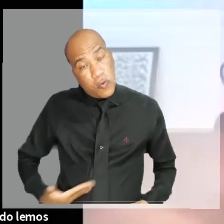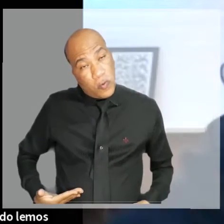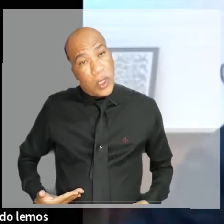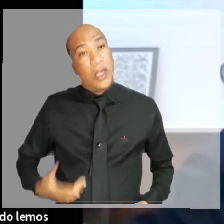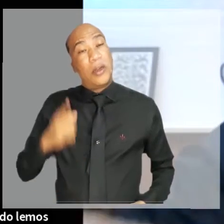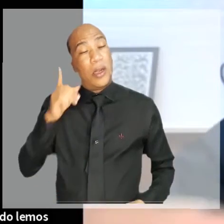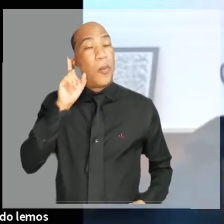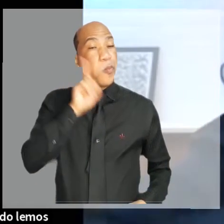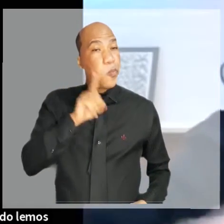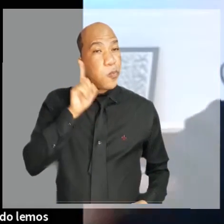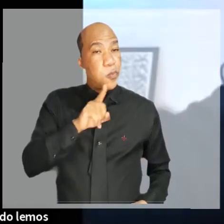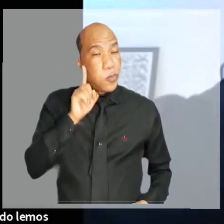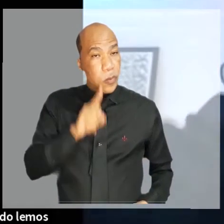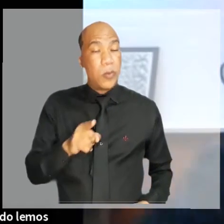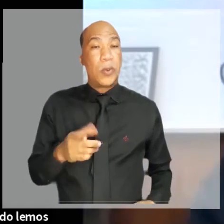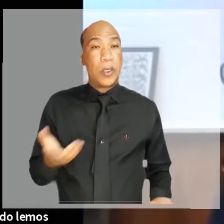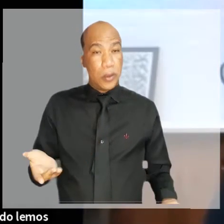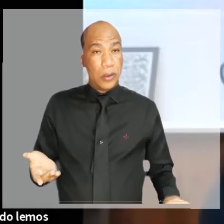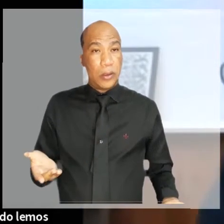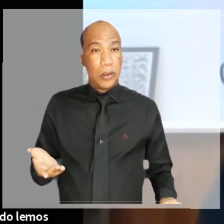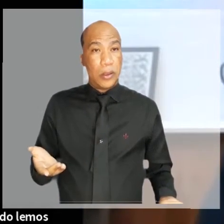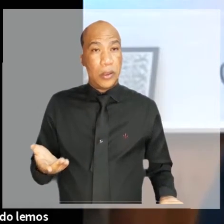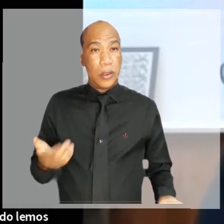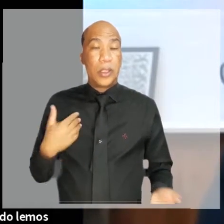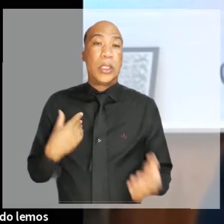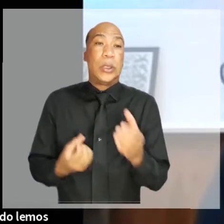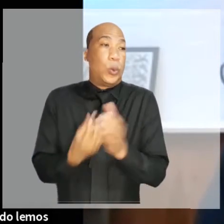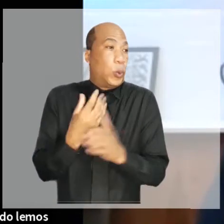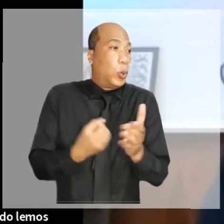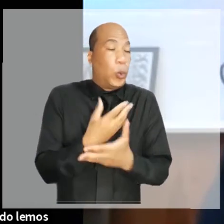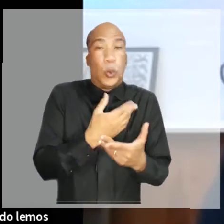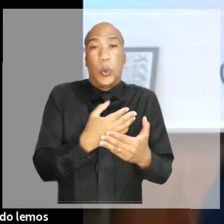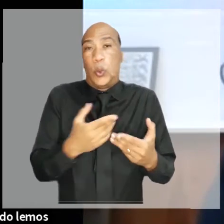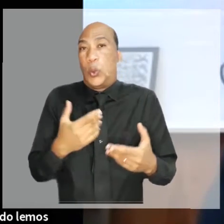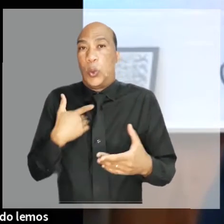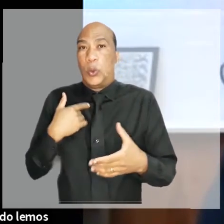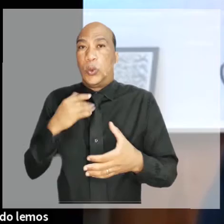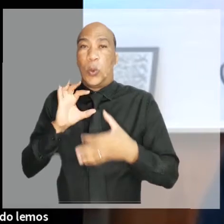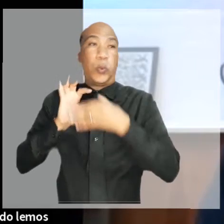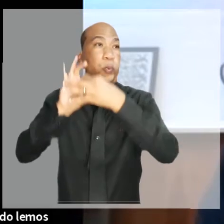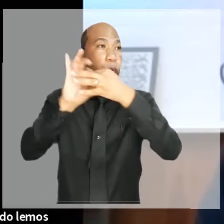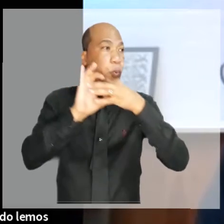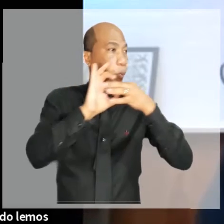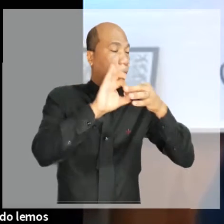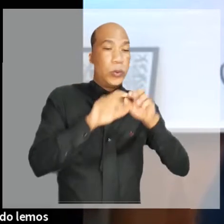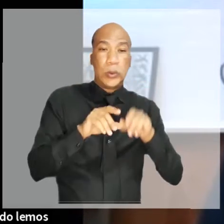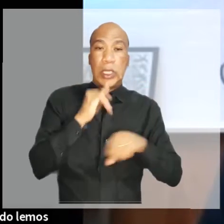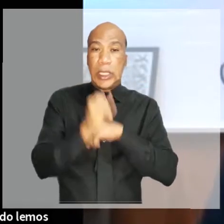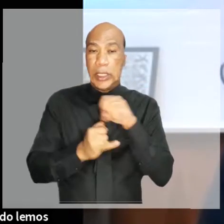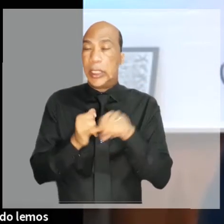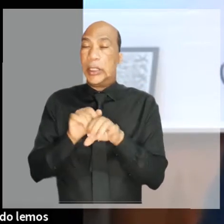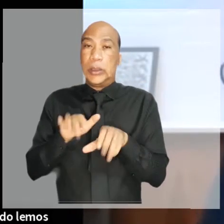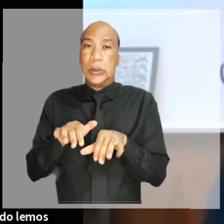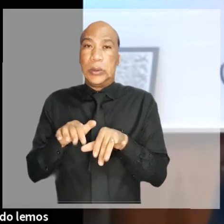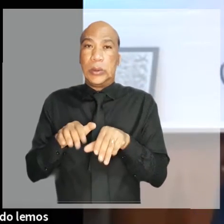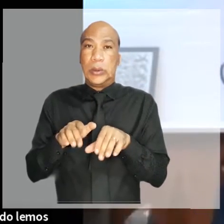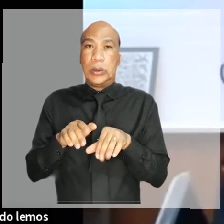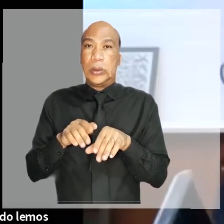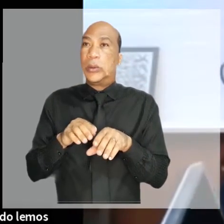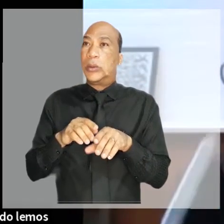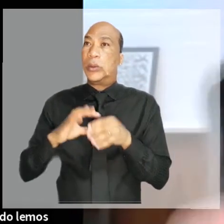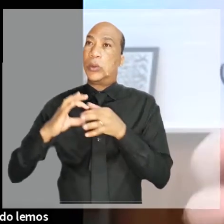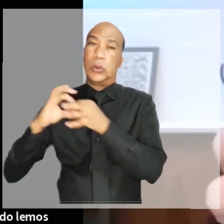que depois, obviamente, o poder privado deu continuidade, mas o investimento de origem é essencialmente público.